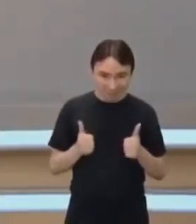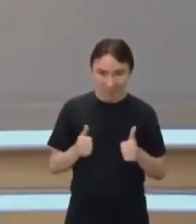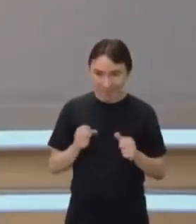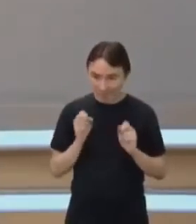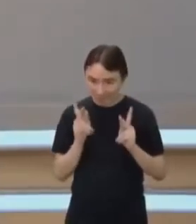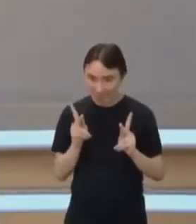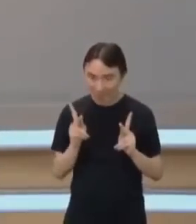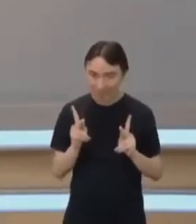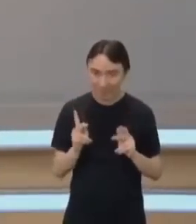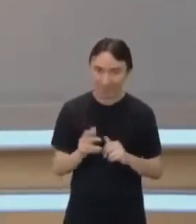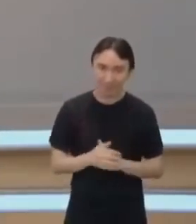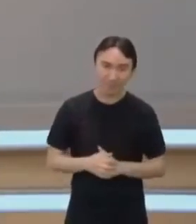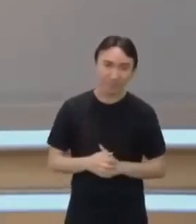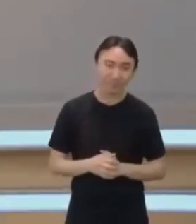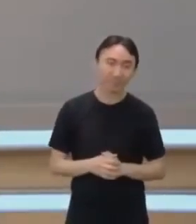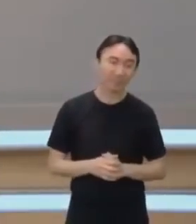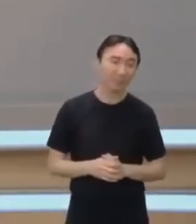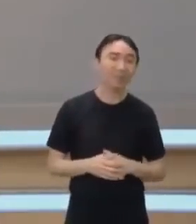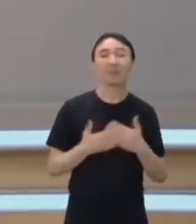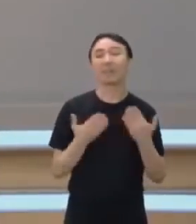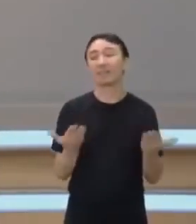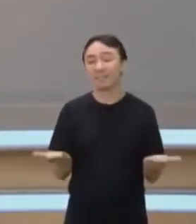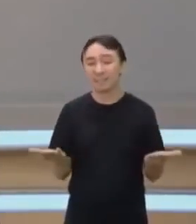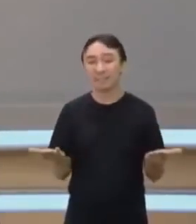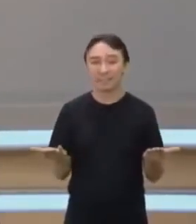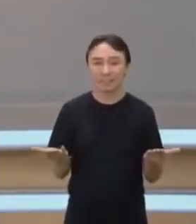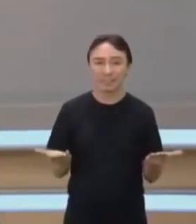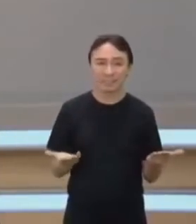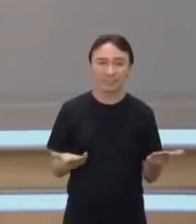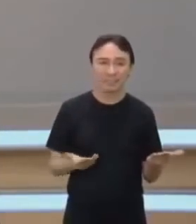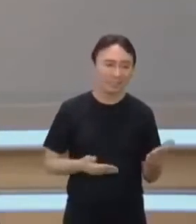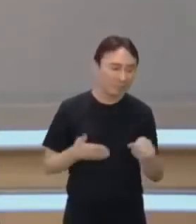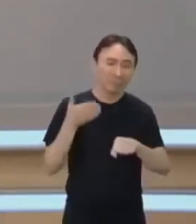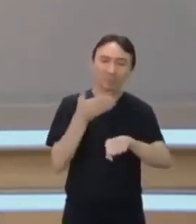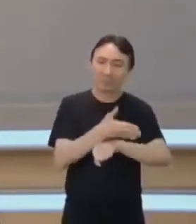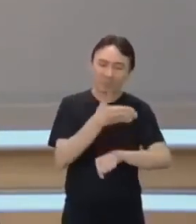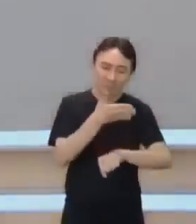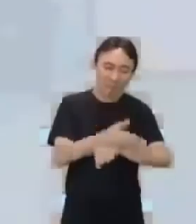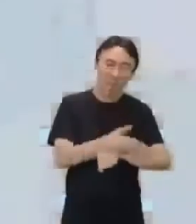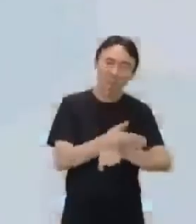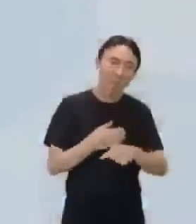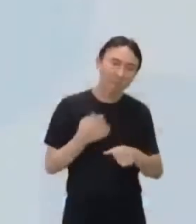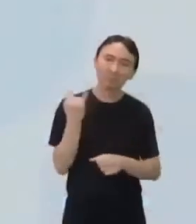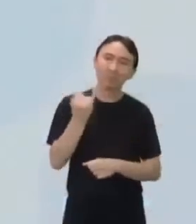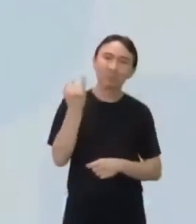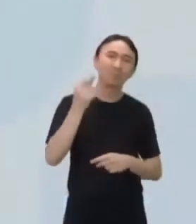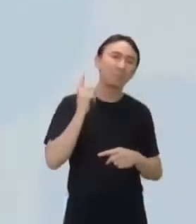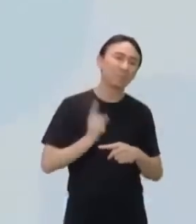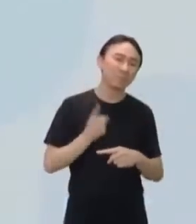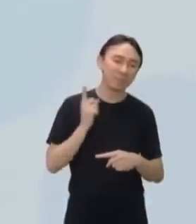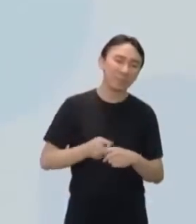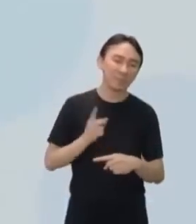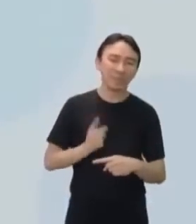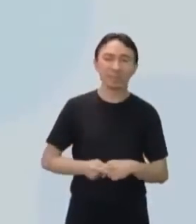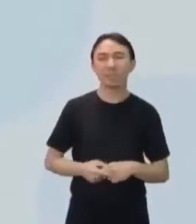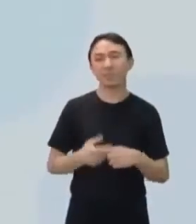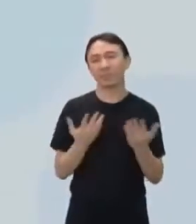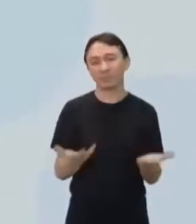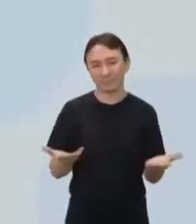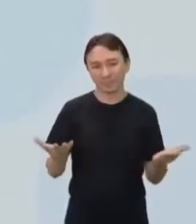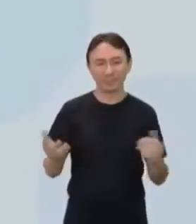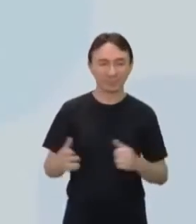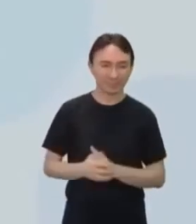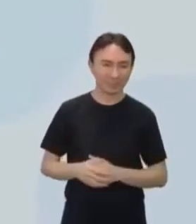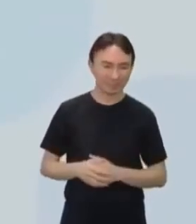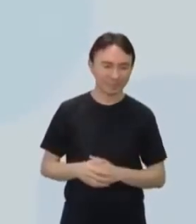também. E o porquê da importância dessa participação, né, gente? Como eu disse